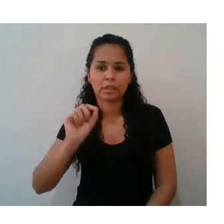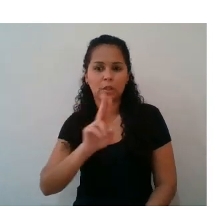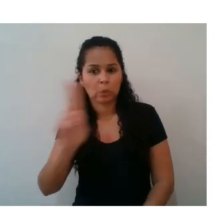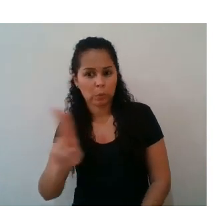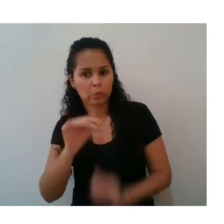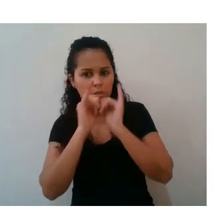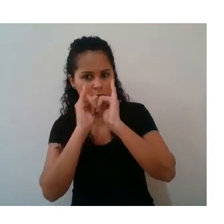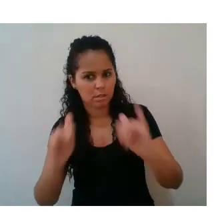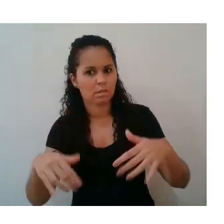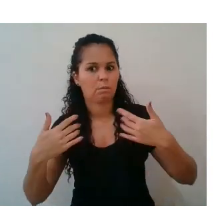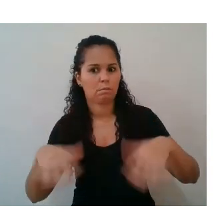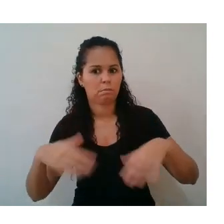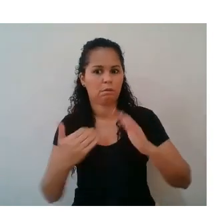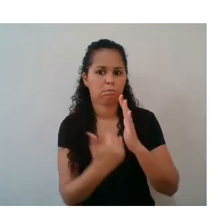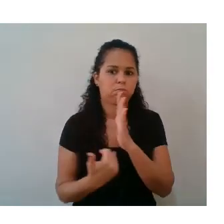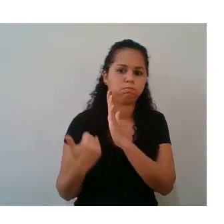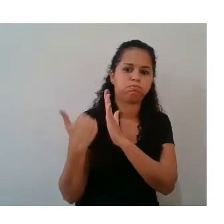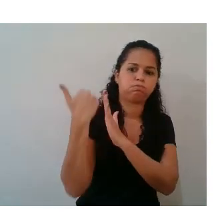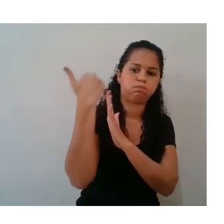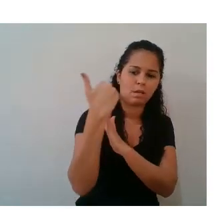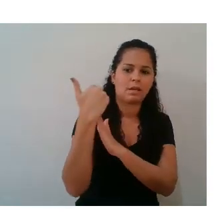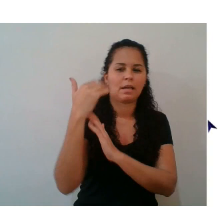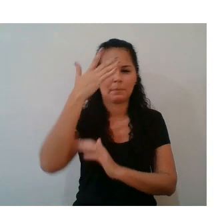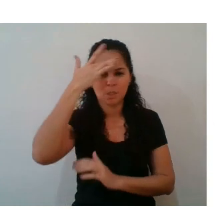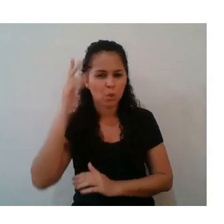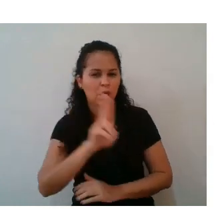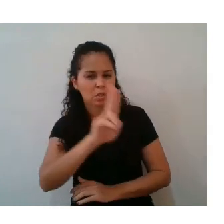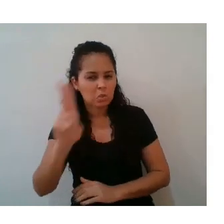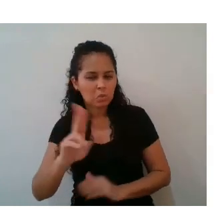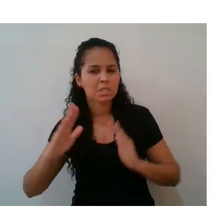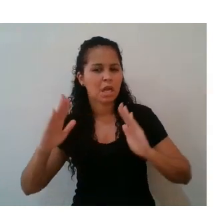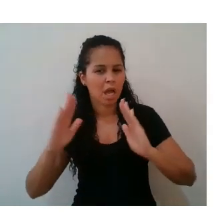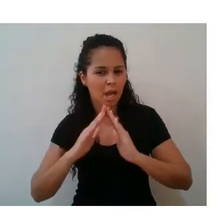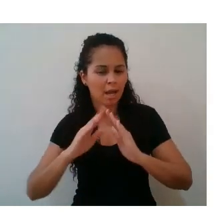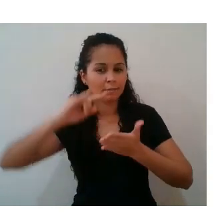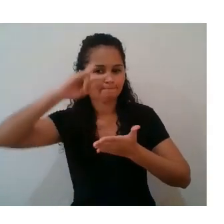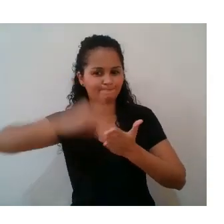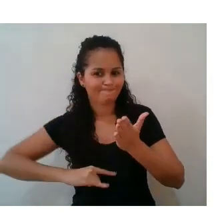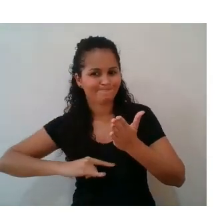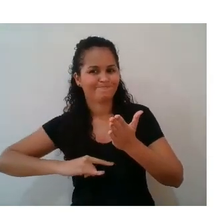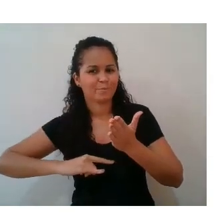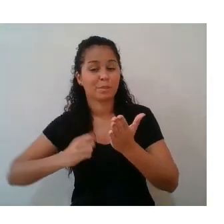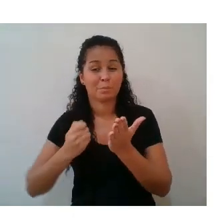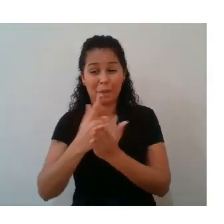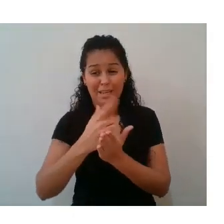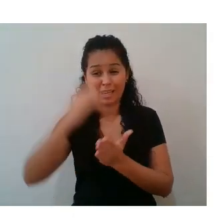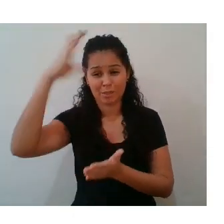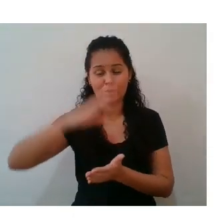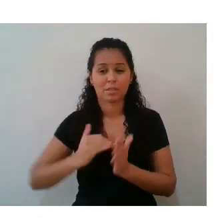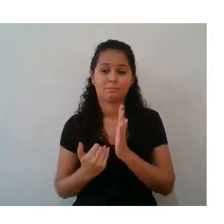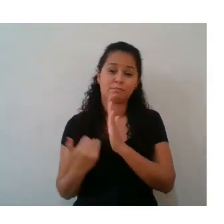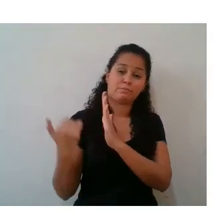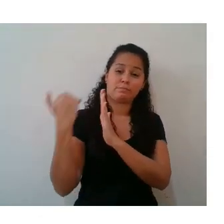Ele consome muita energia. Então, provavelmente, a conta de luz dessa pessoa, ela é muito alta. Aqui eu